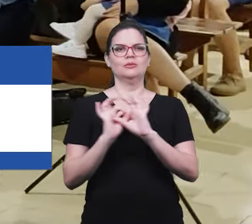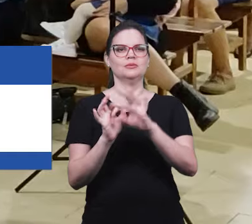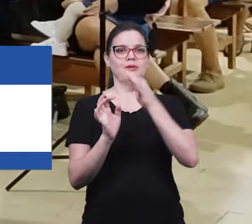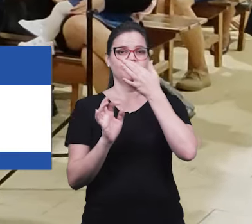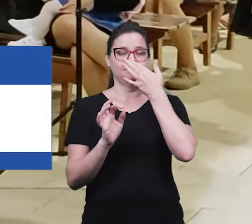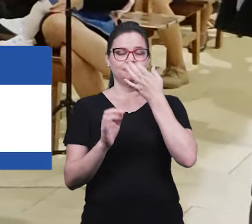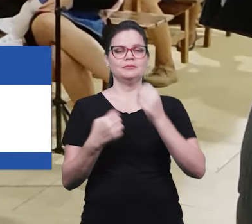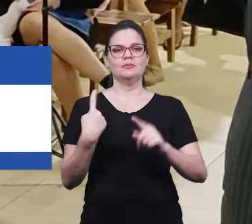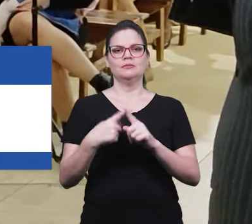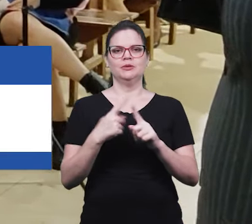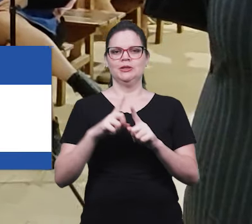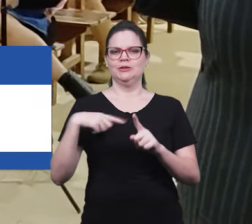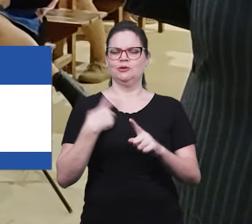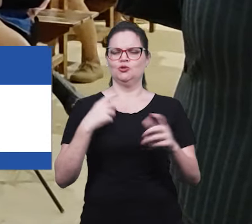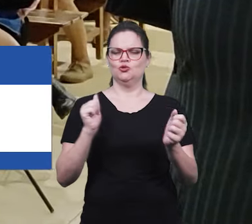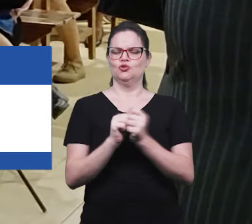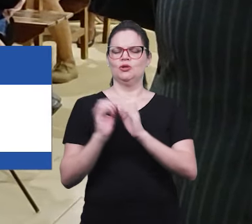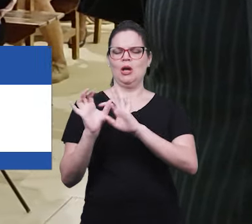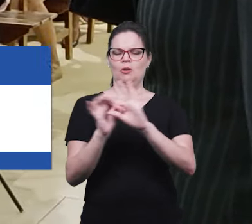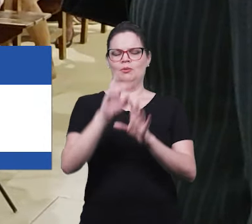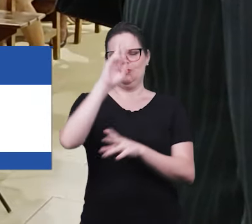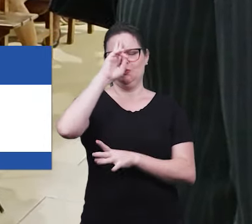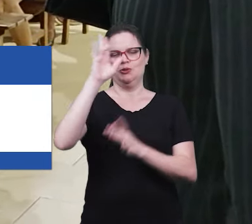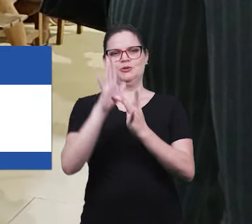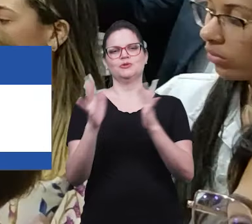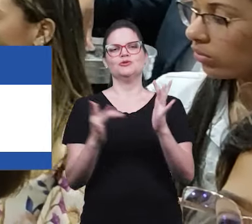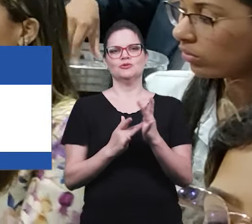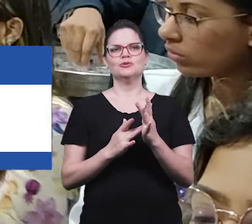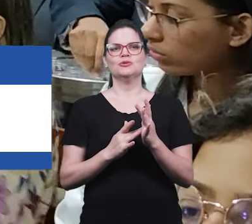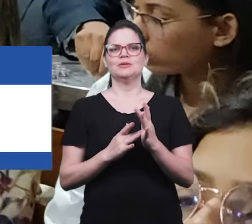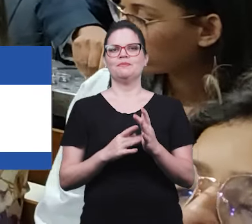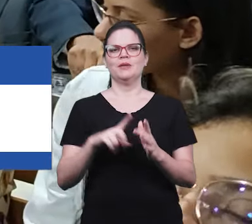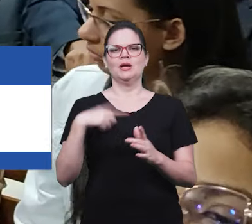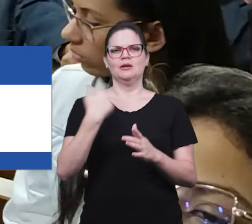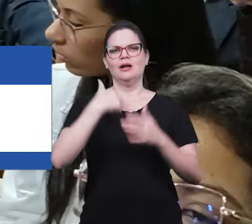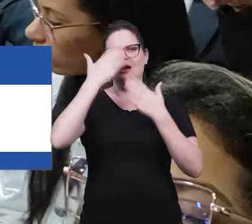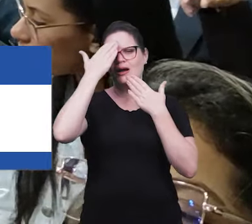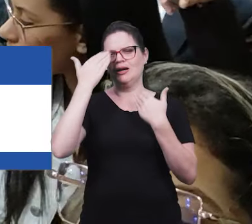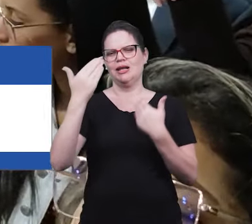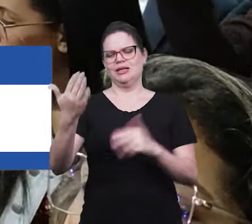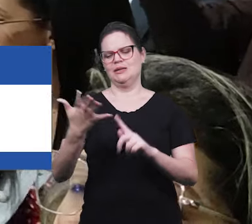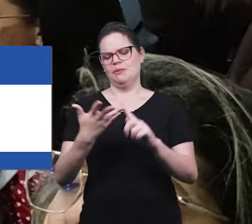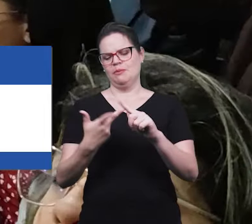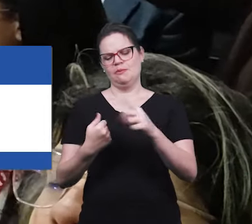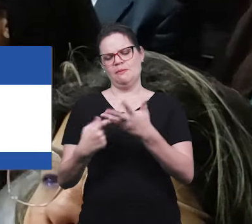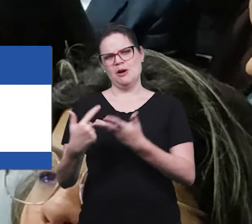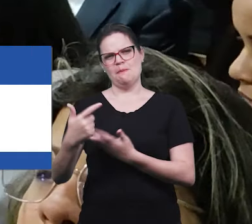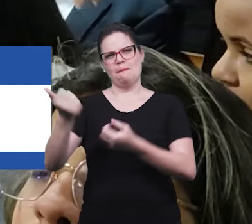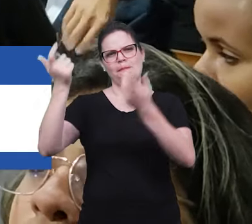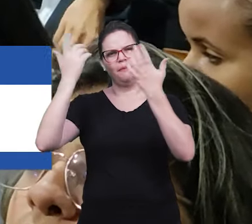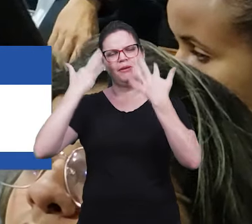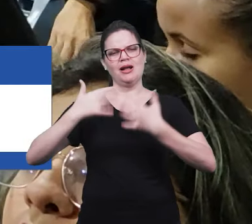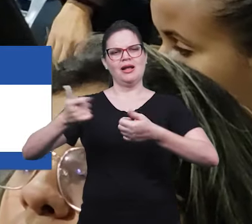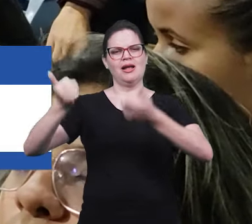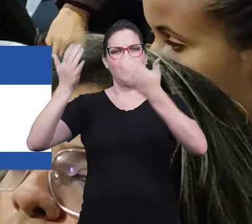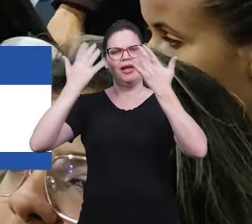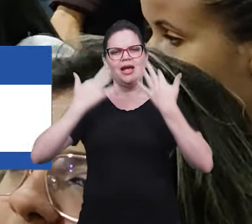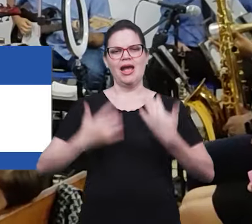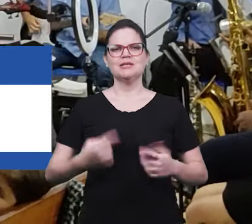pôde se assentar à mesa com o mestre Jesus por todas as bênçãos que ele nos concedeu no trabalho do